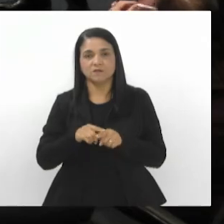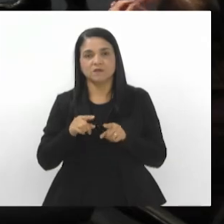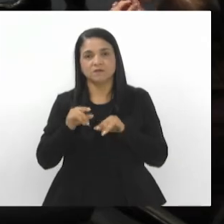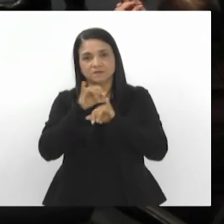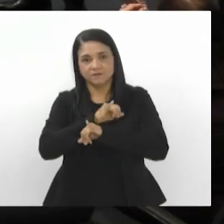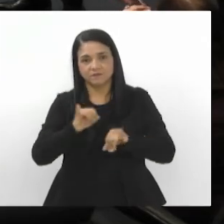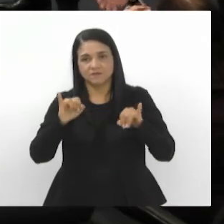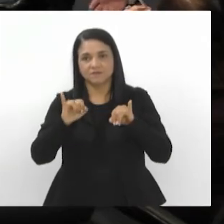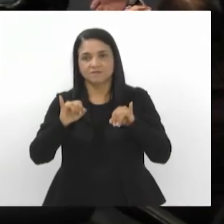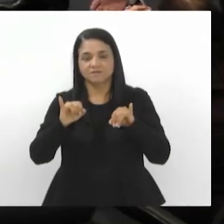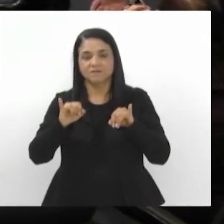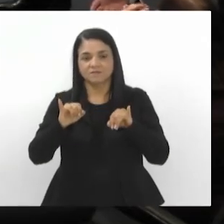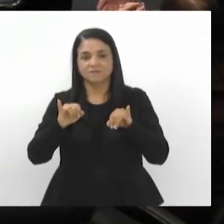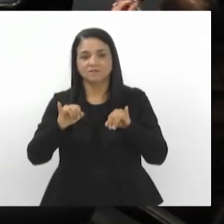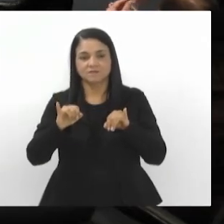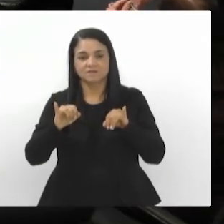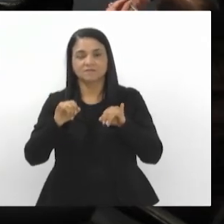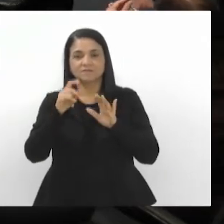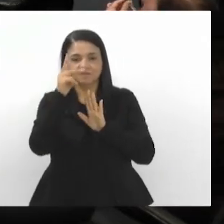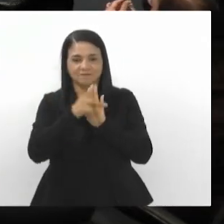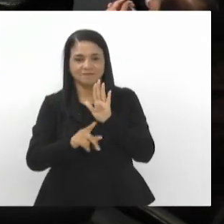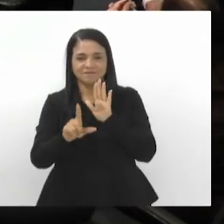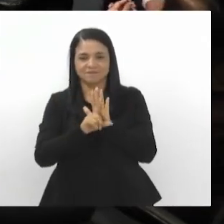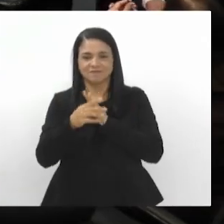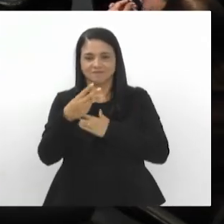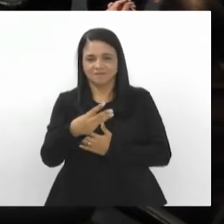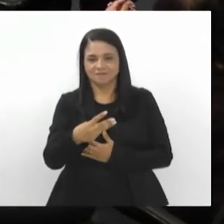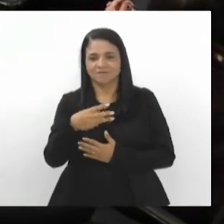Anuncio projeto de lei número